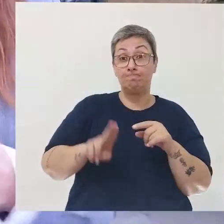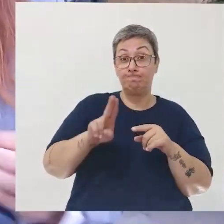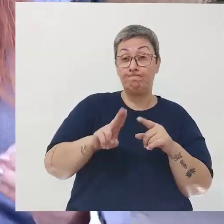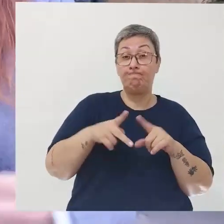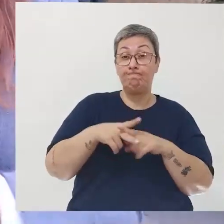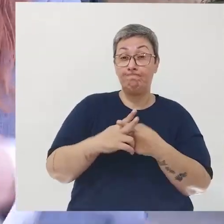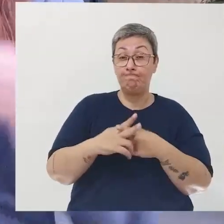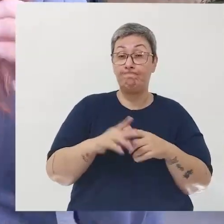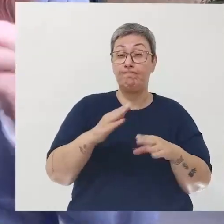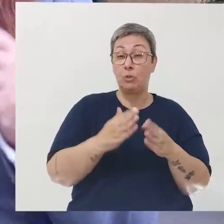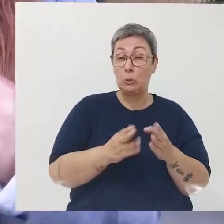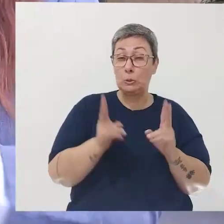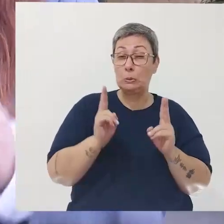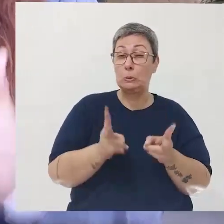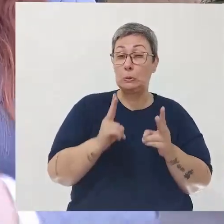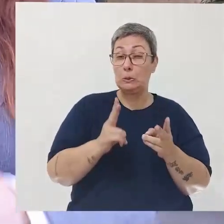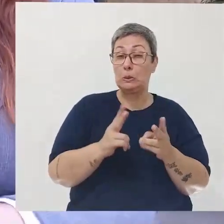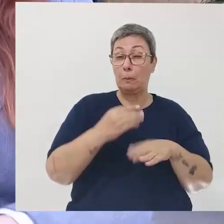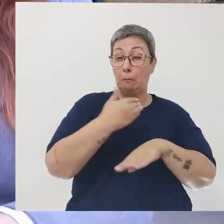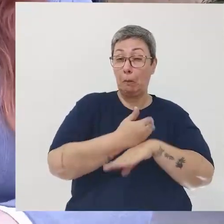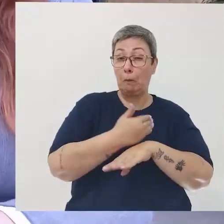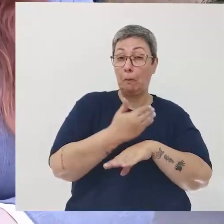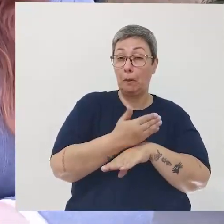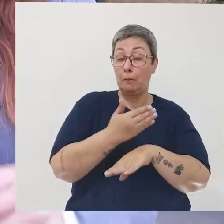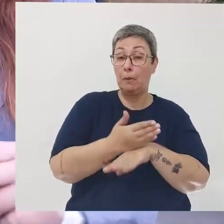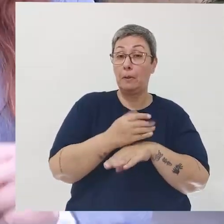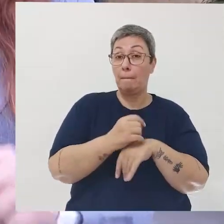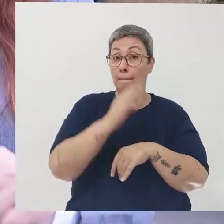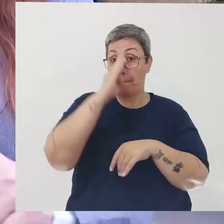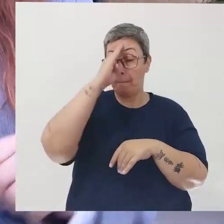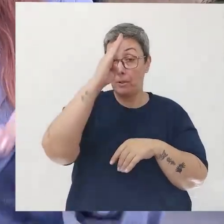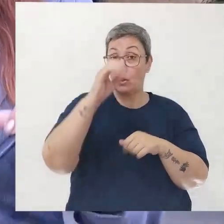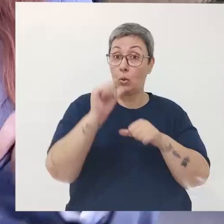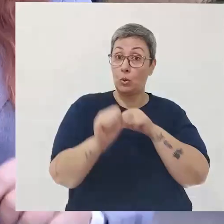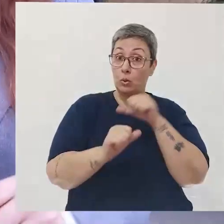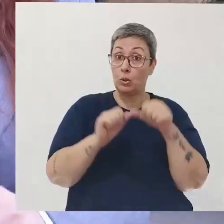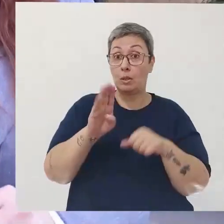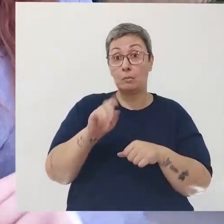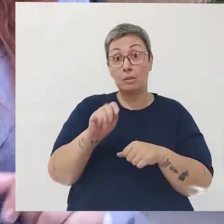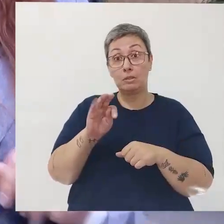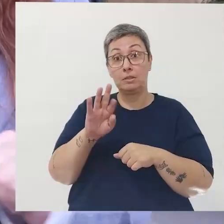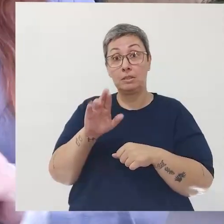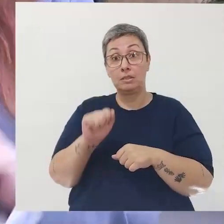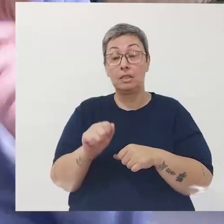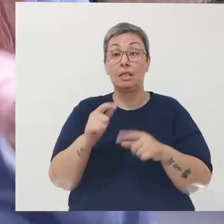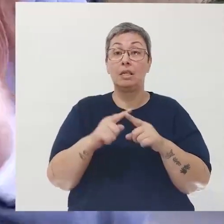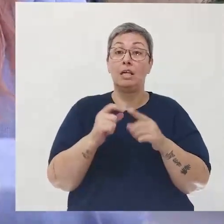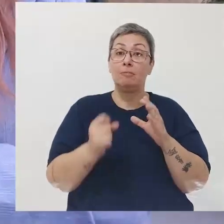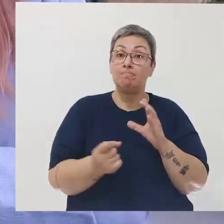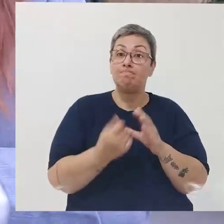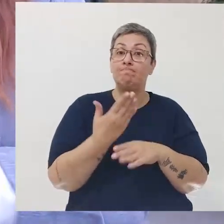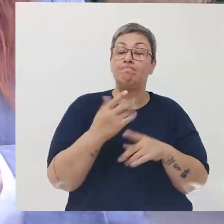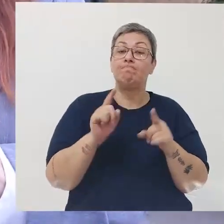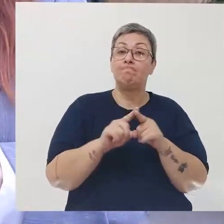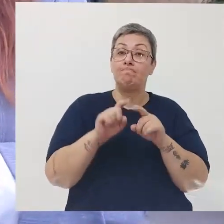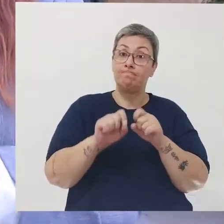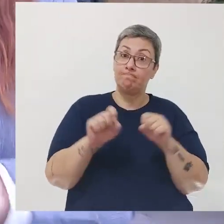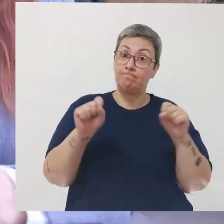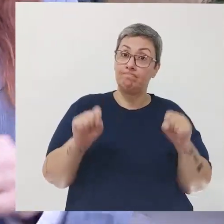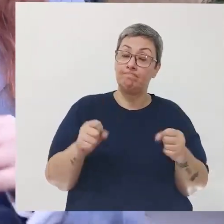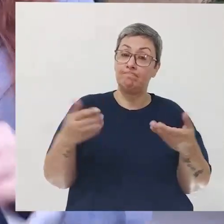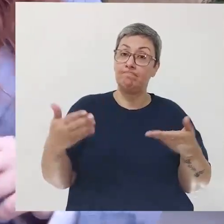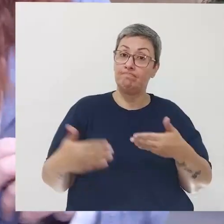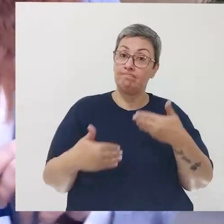requer manutenção periódica, principalmente na troca de baterias, a implantação deste